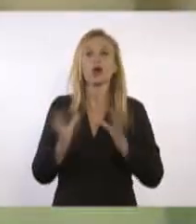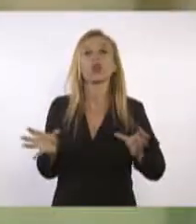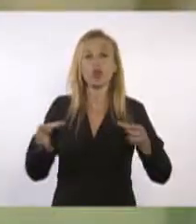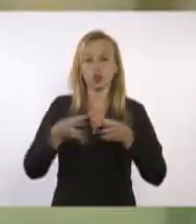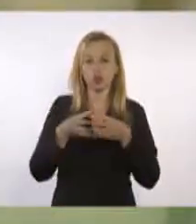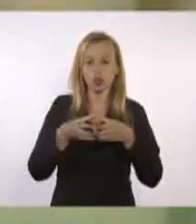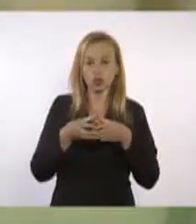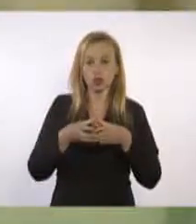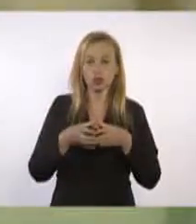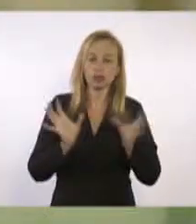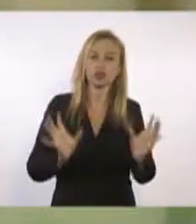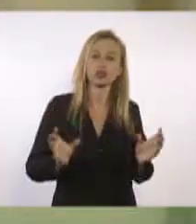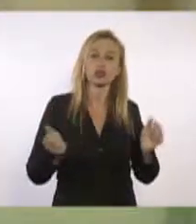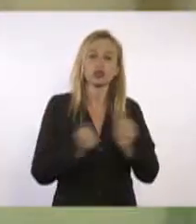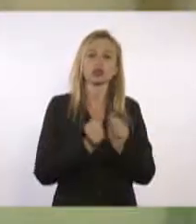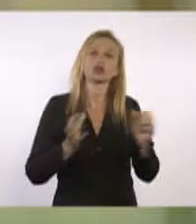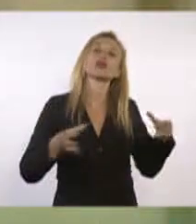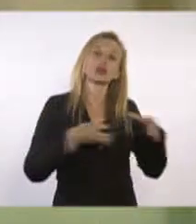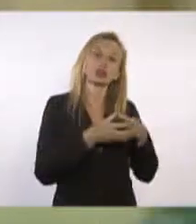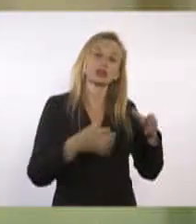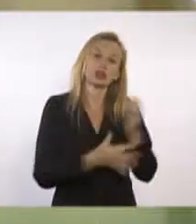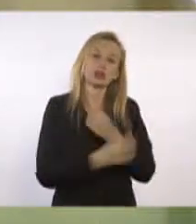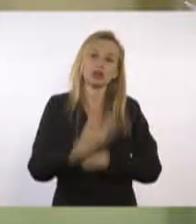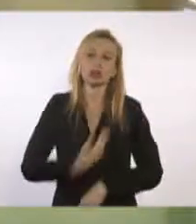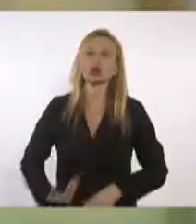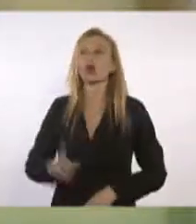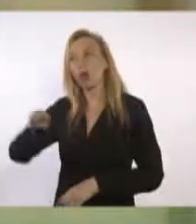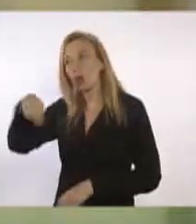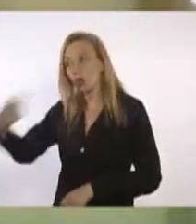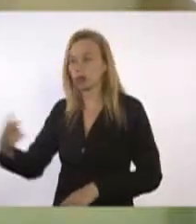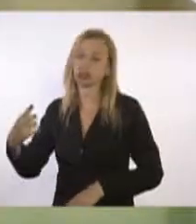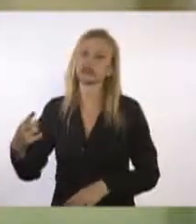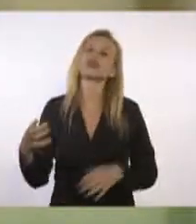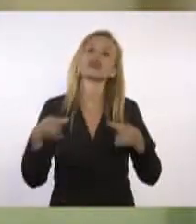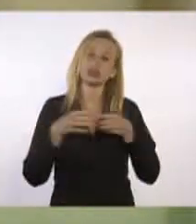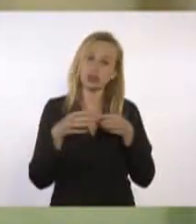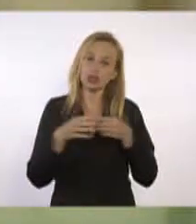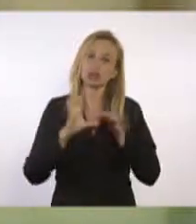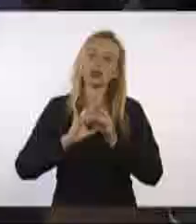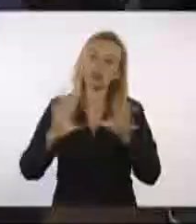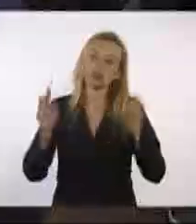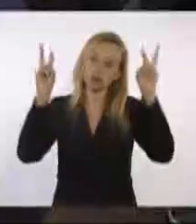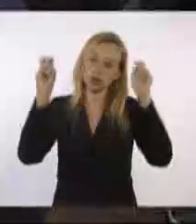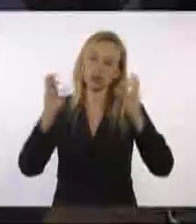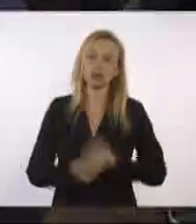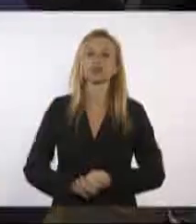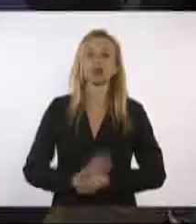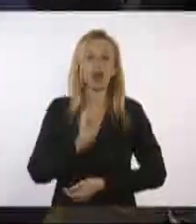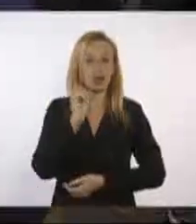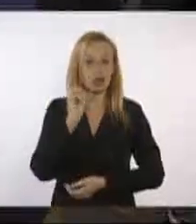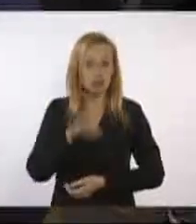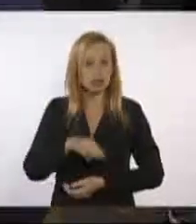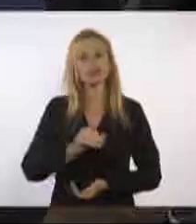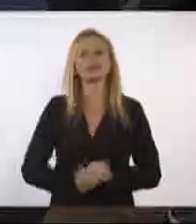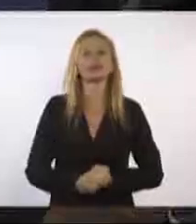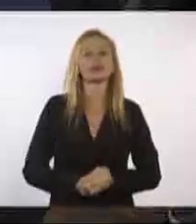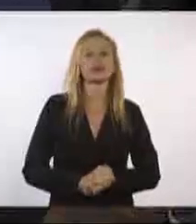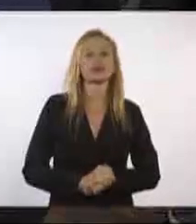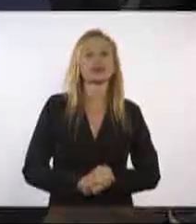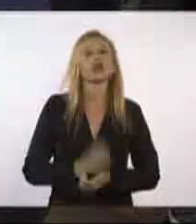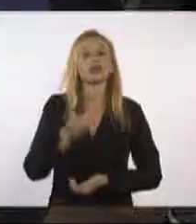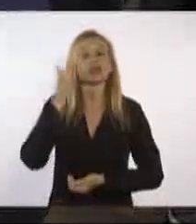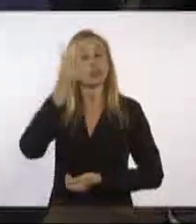Comissão de Segurança Pública e qualquer outra comissão que também deliberar nesse assunto? Favorável. Como vota o